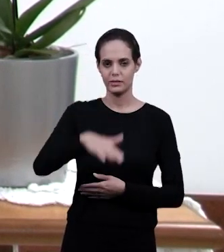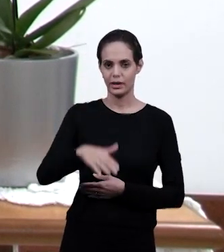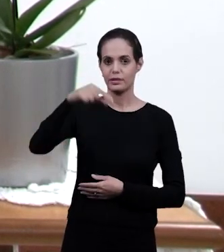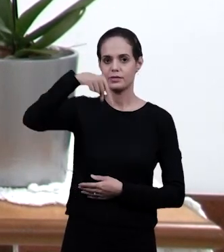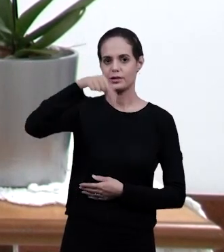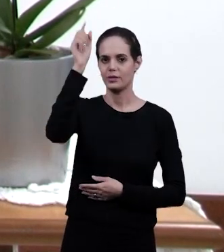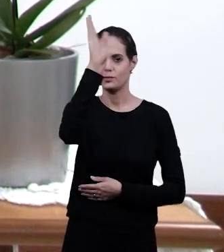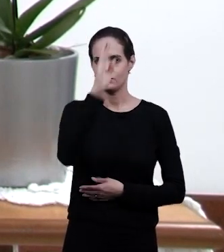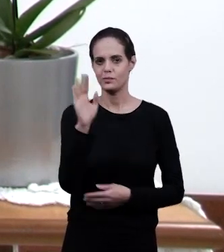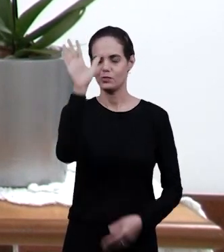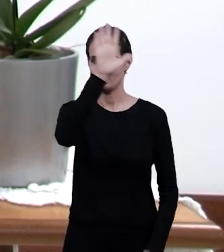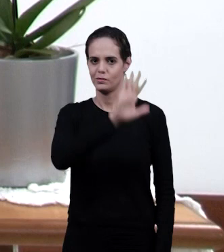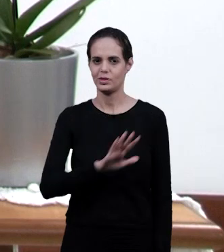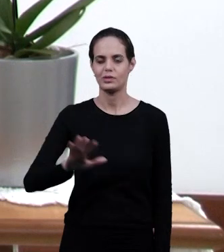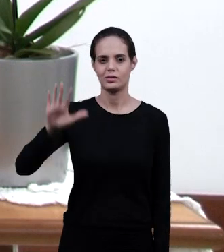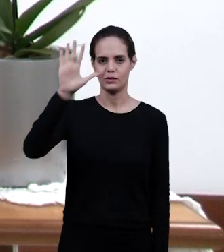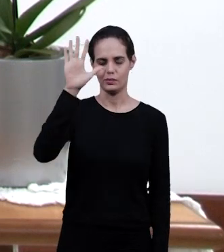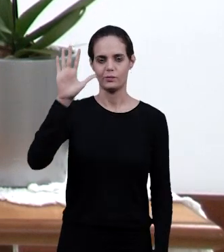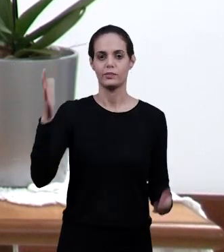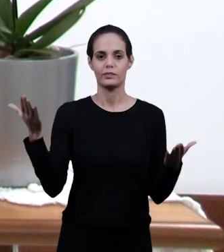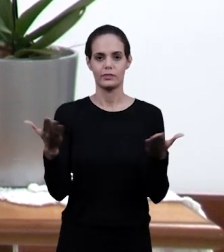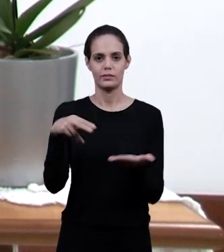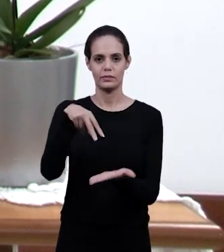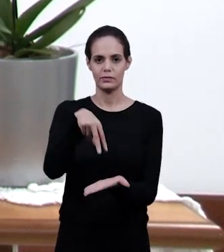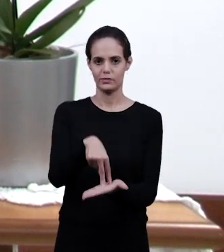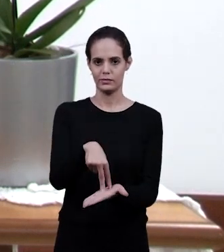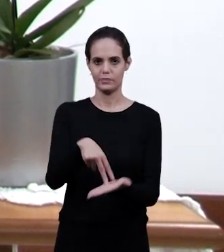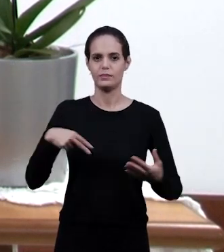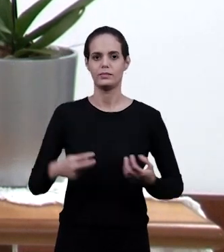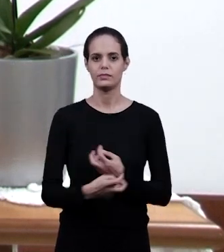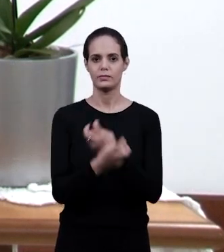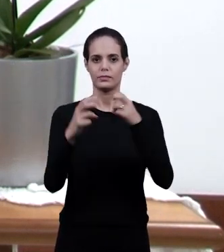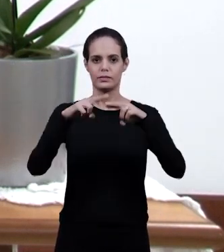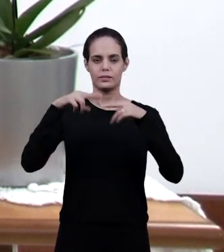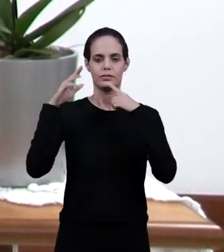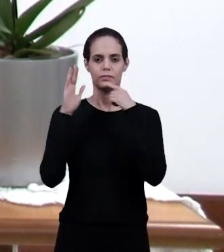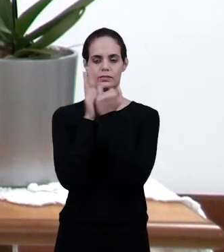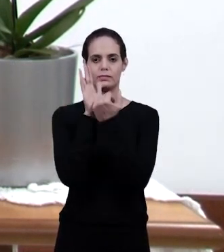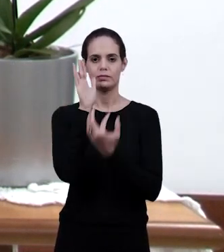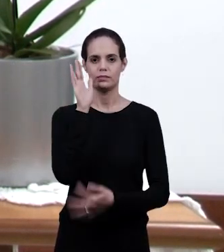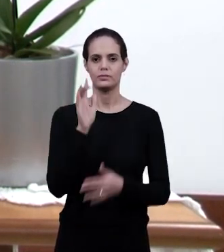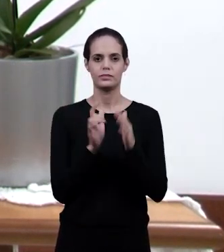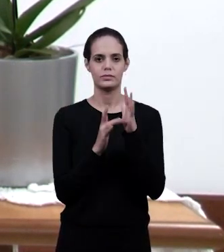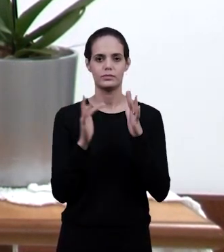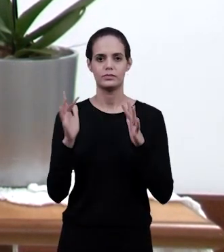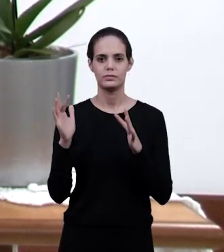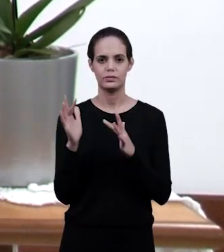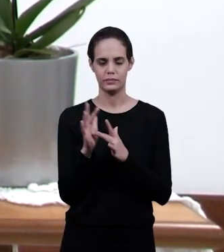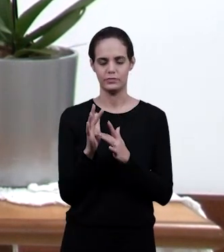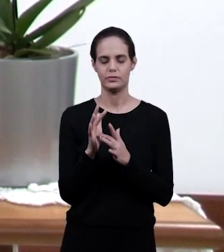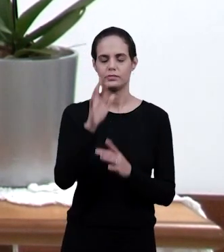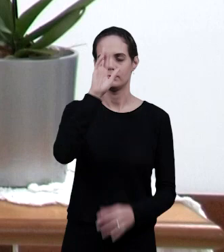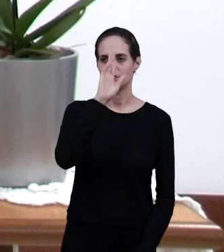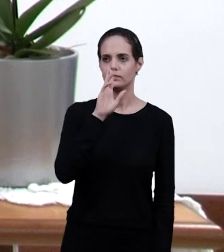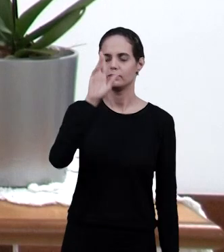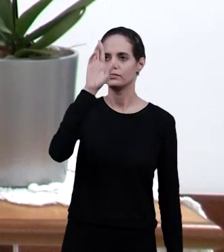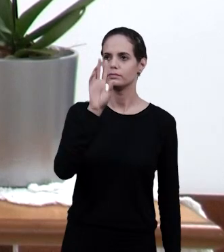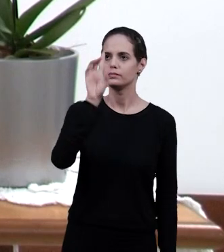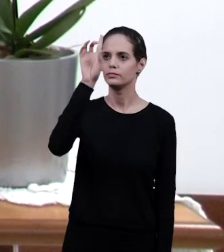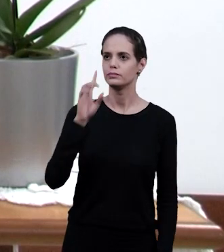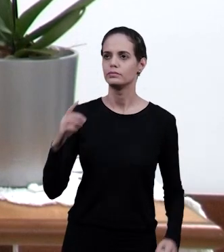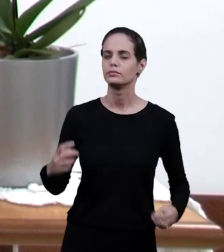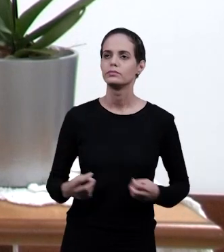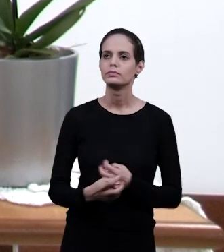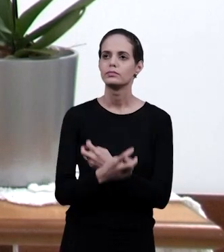Brasil com o material que temos recebido. Vamos estar de pé, vamos clamar pelo sangue de Jesus. Senhor Deus, nós